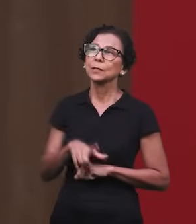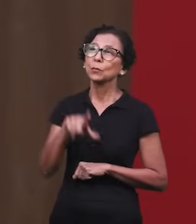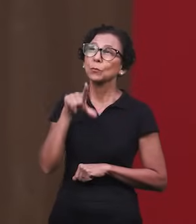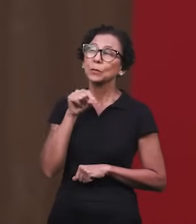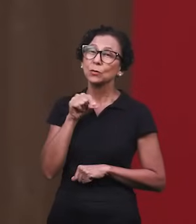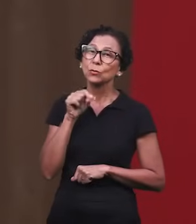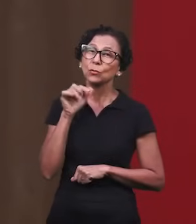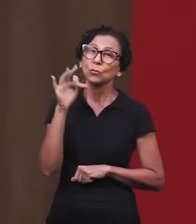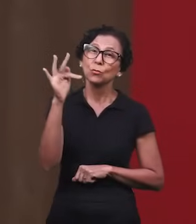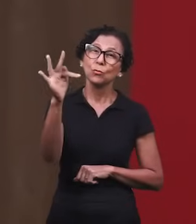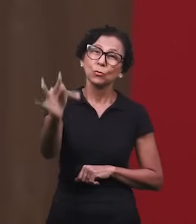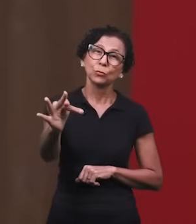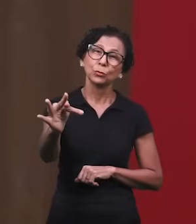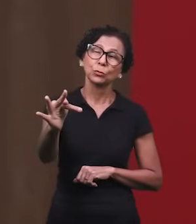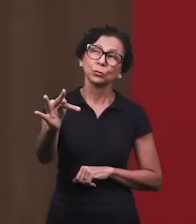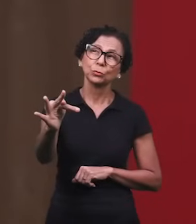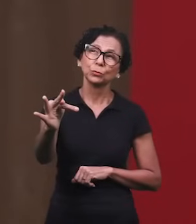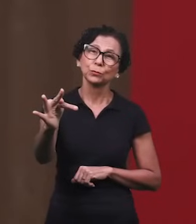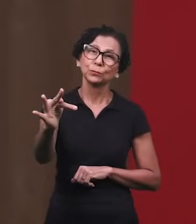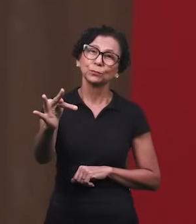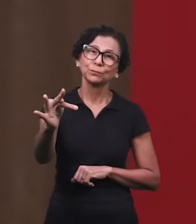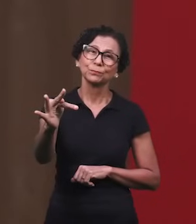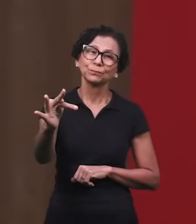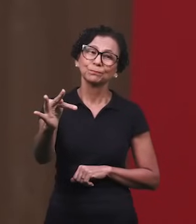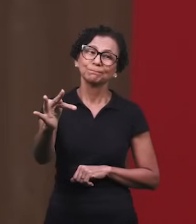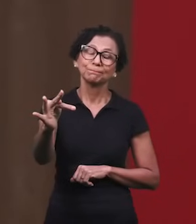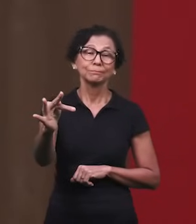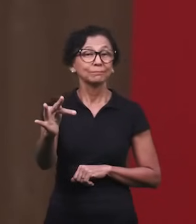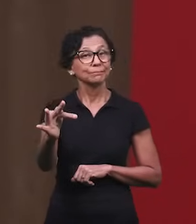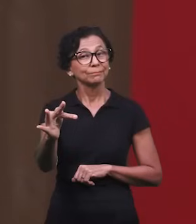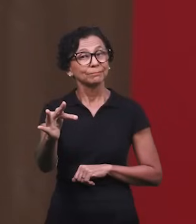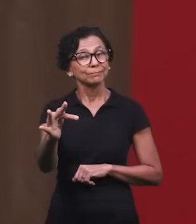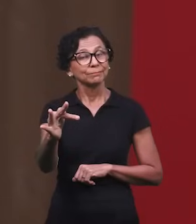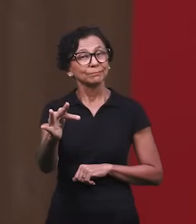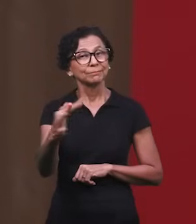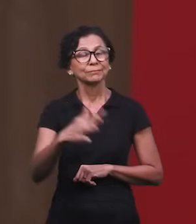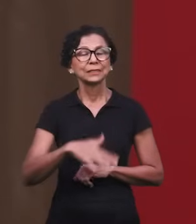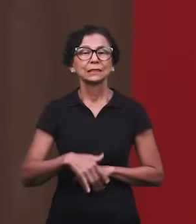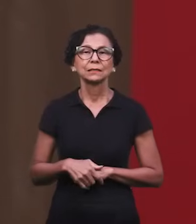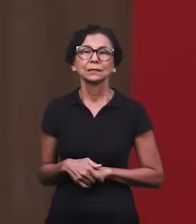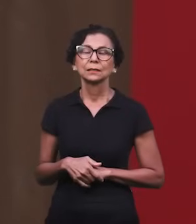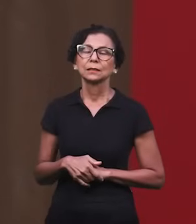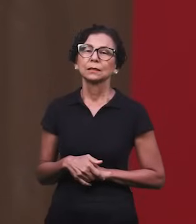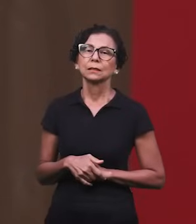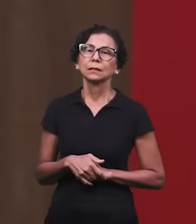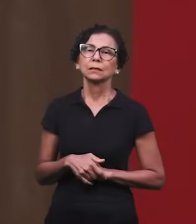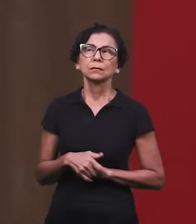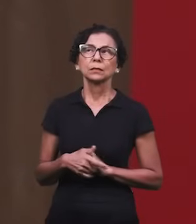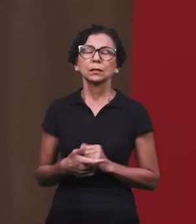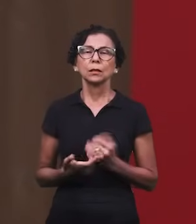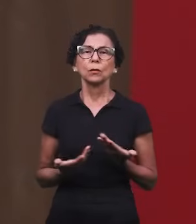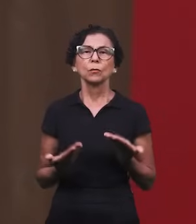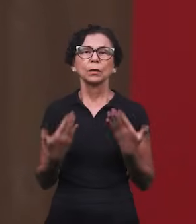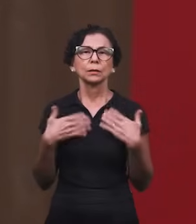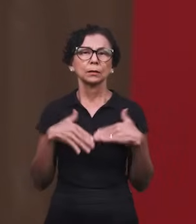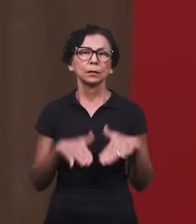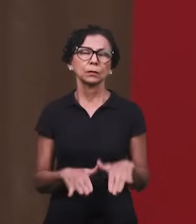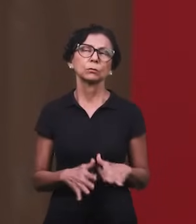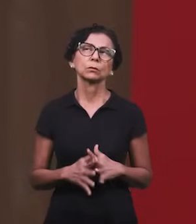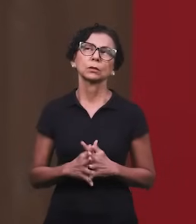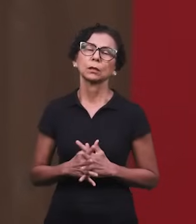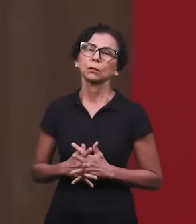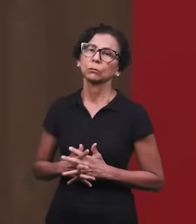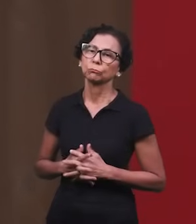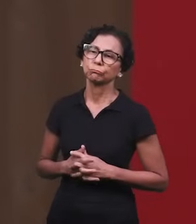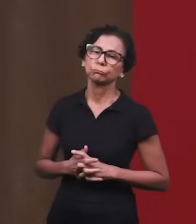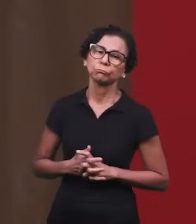dia para o resto da vida, então o jovem precisa entender que é muito comum você, um termo muito que se usa muito, você